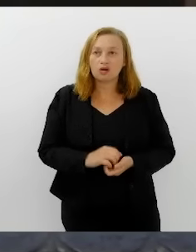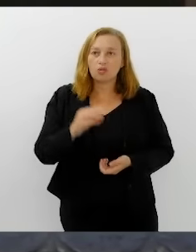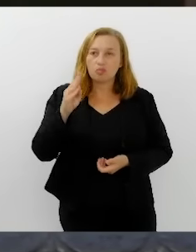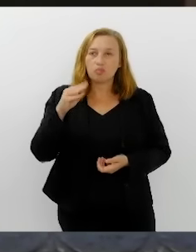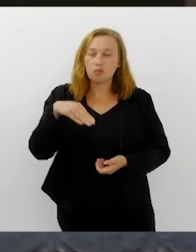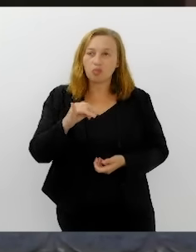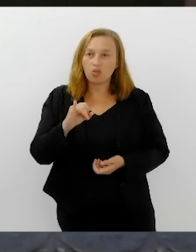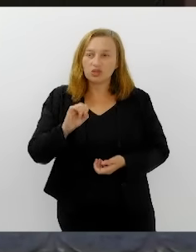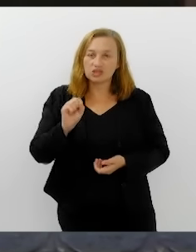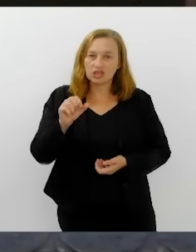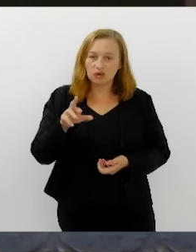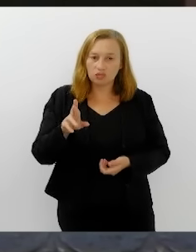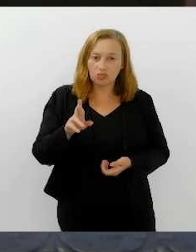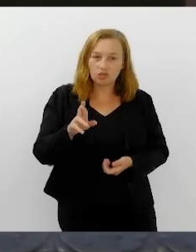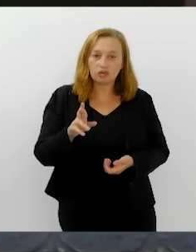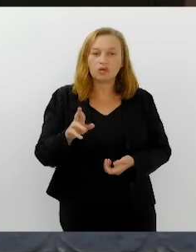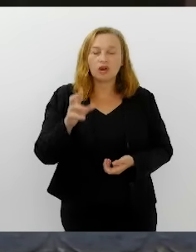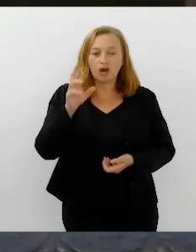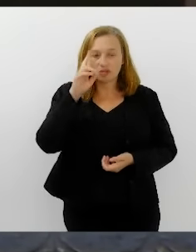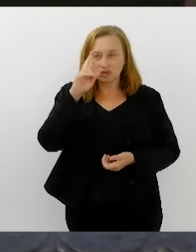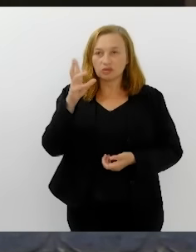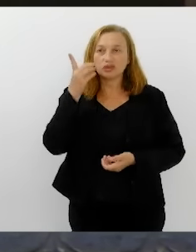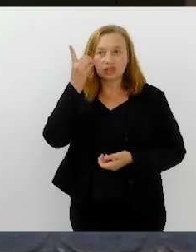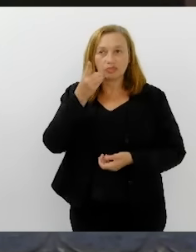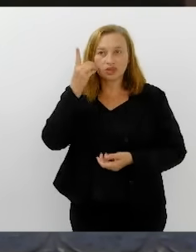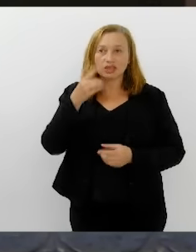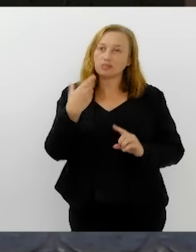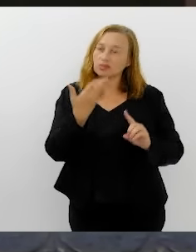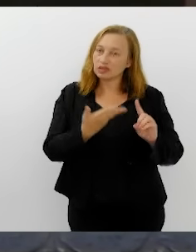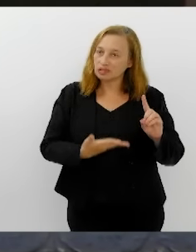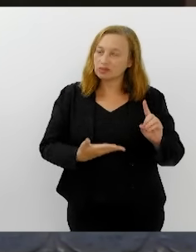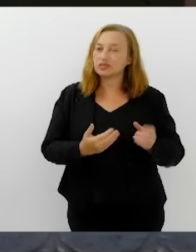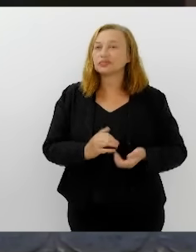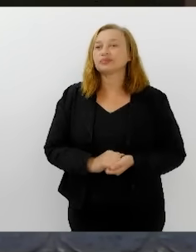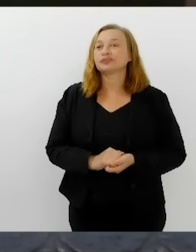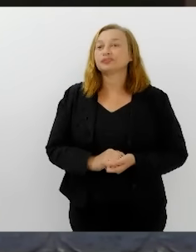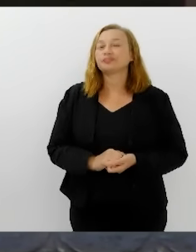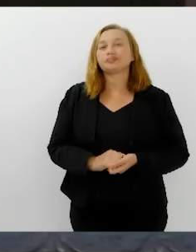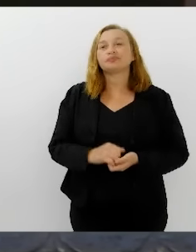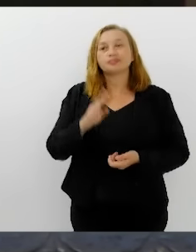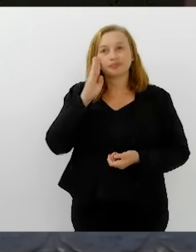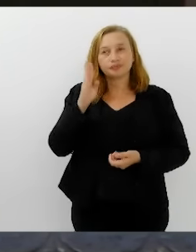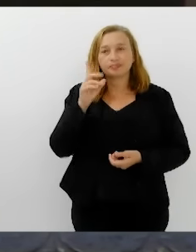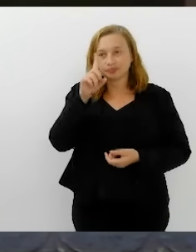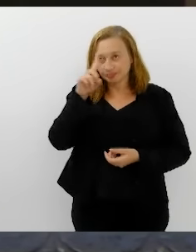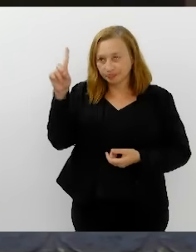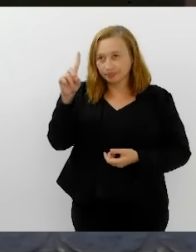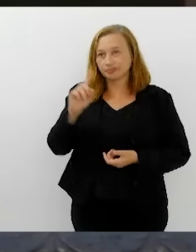ao senhor deputado, por essa honraria, mas principalmente a Deus,